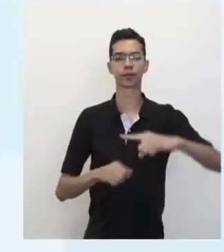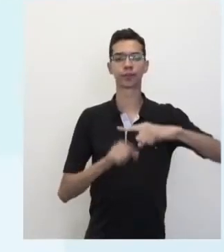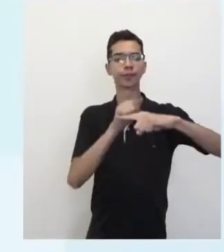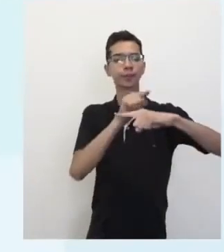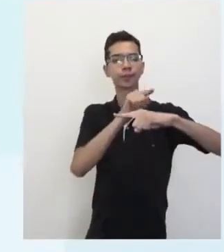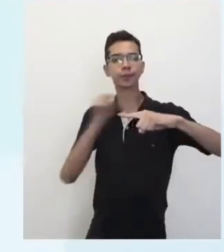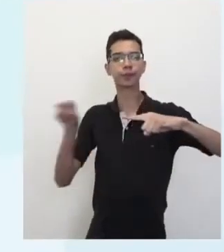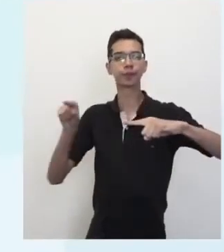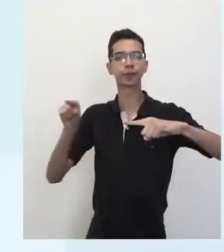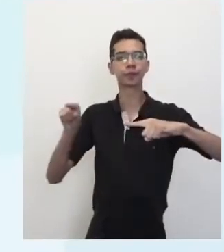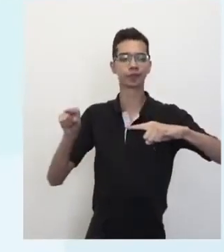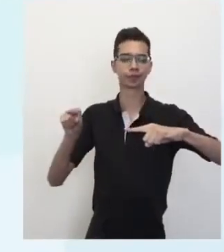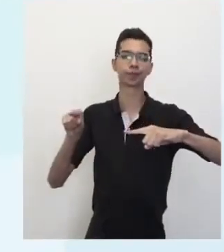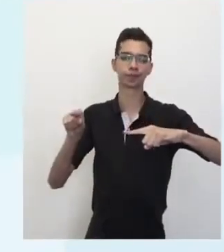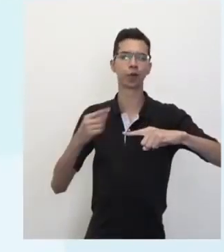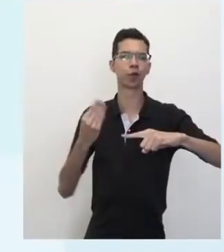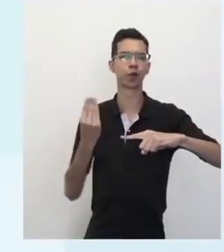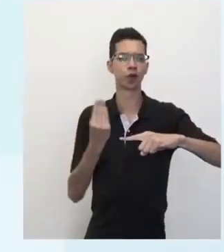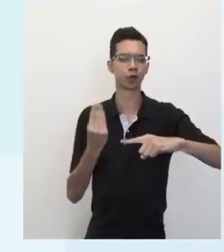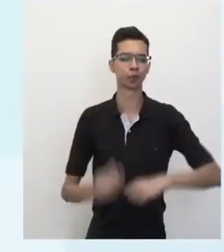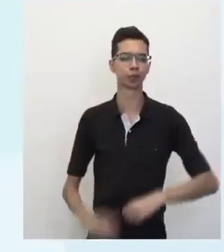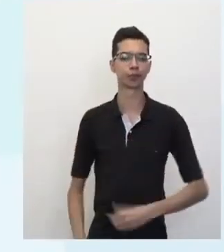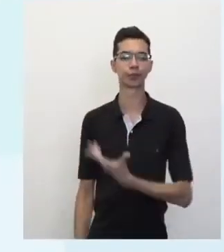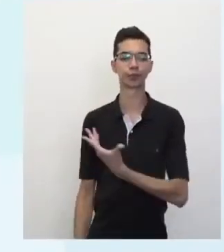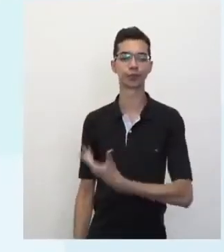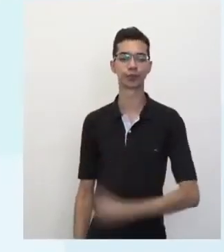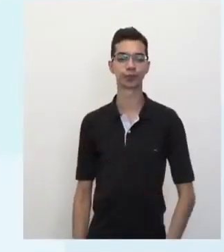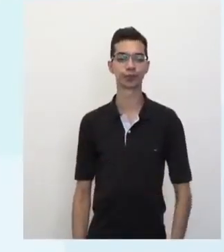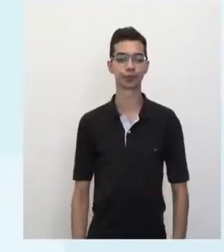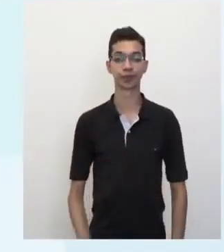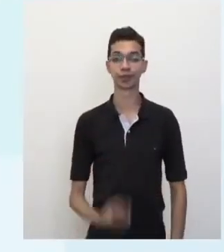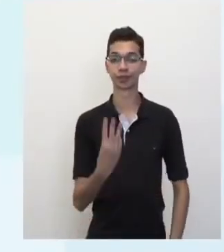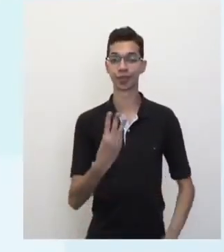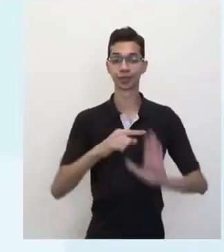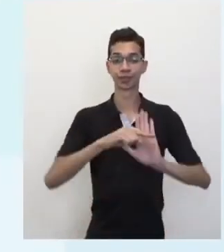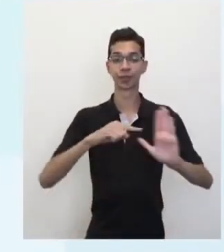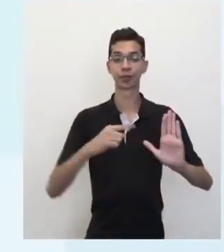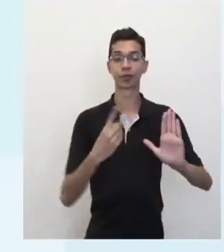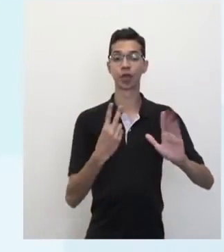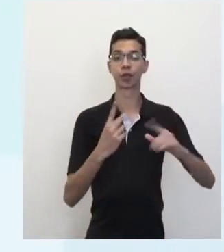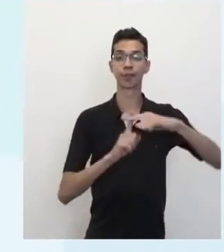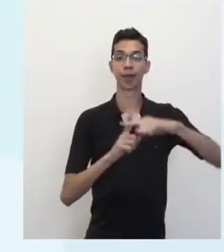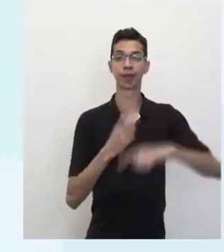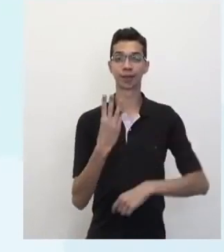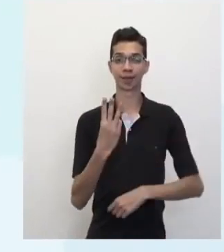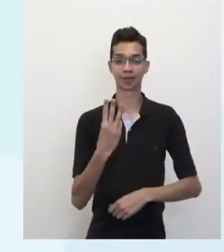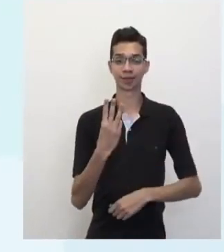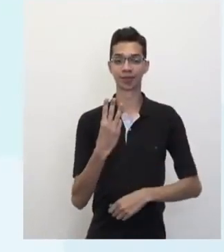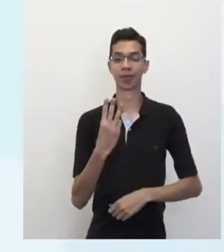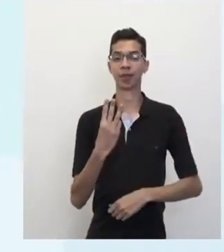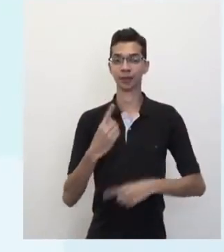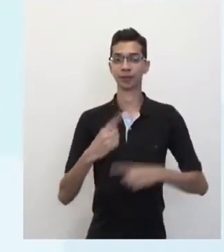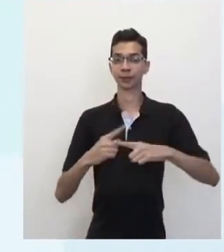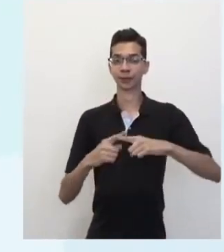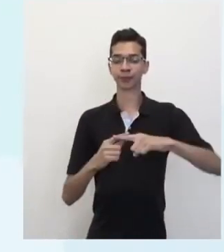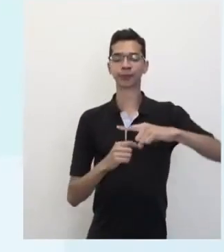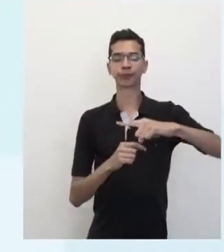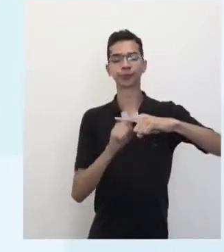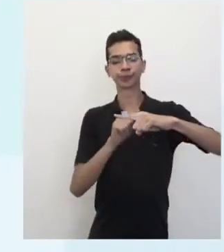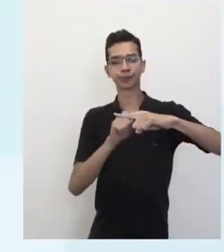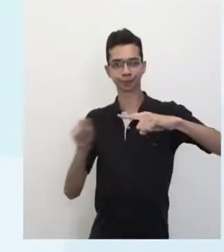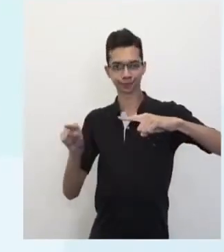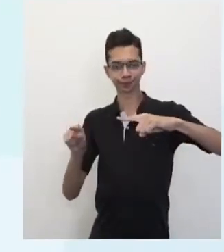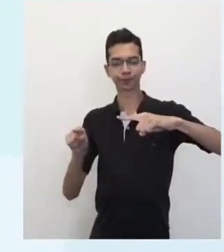de olho na telinha, vai ficar assim então, ó, 3 menos 2 mais 3, todo mundo sobre 3, porque tá todo mundo igual